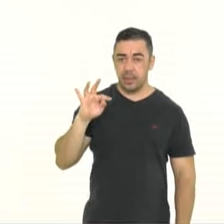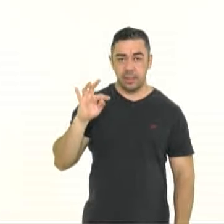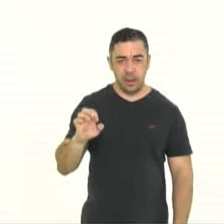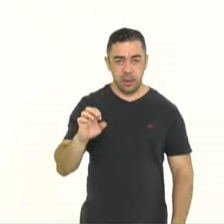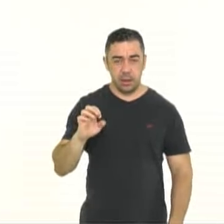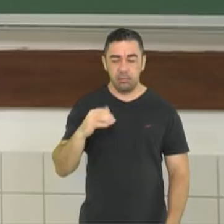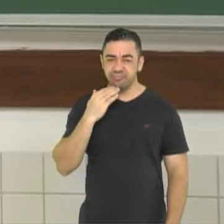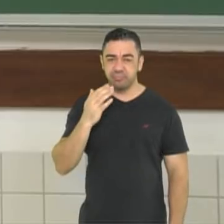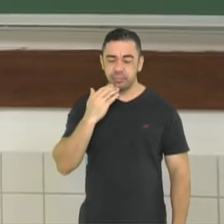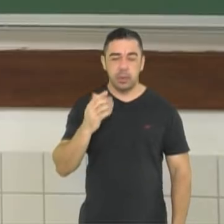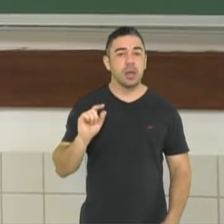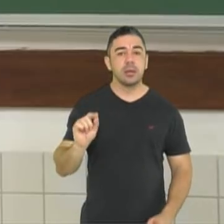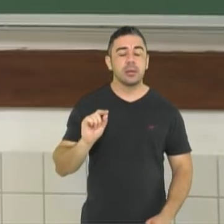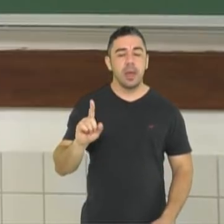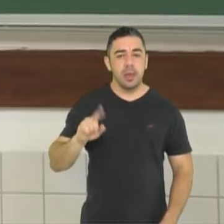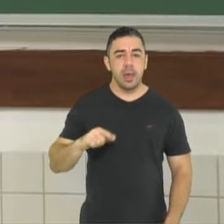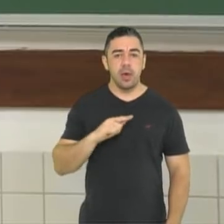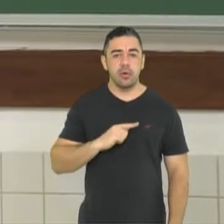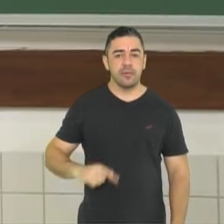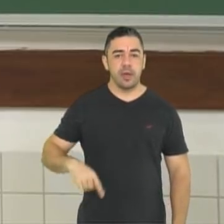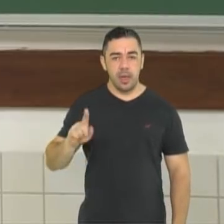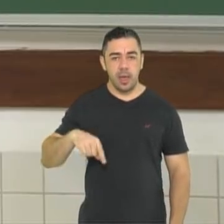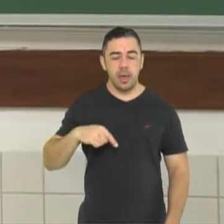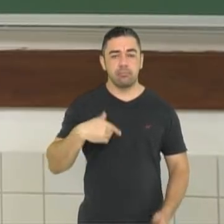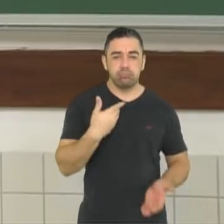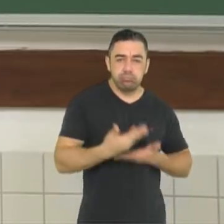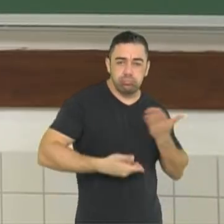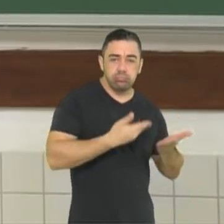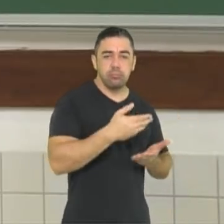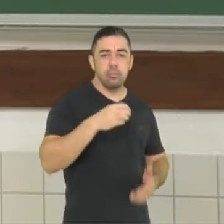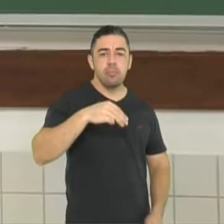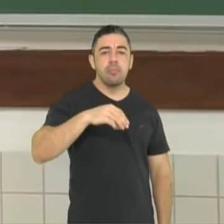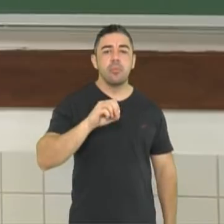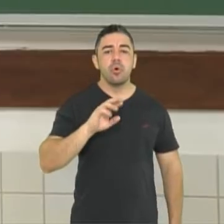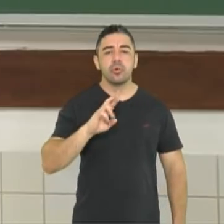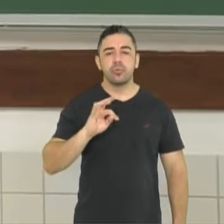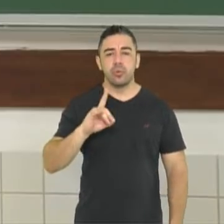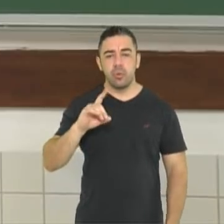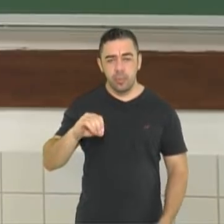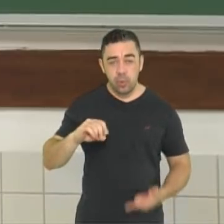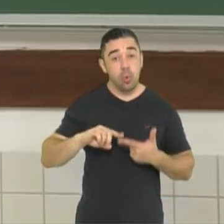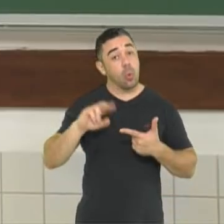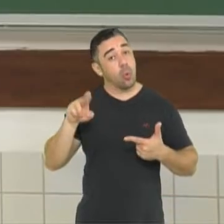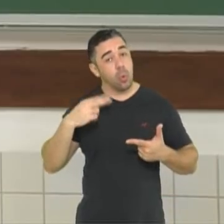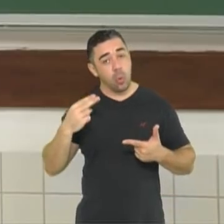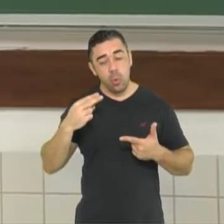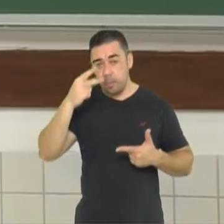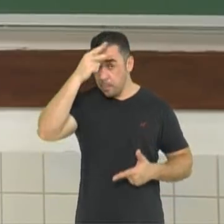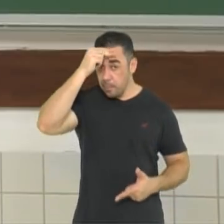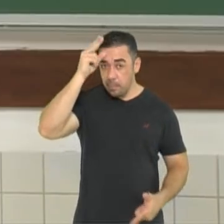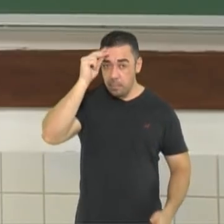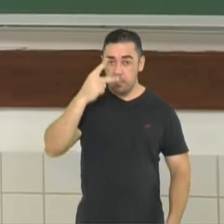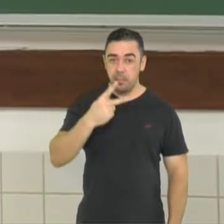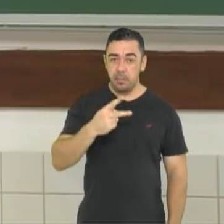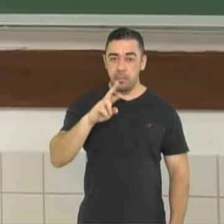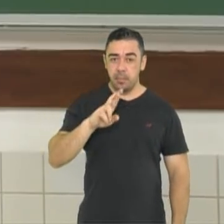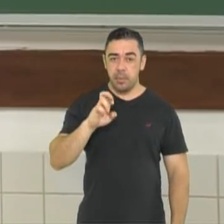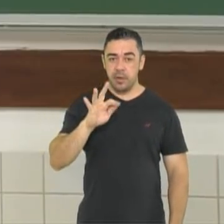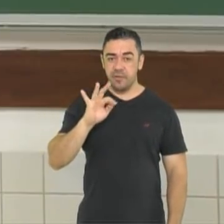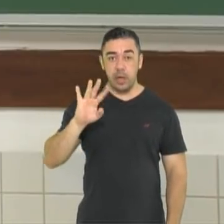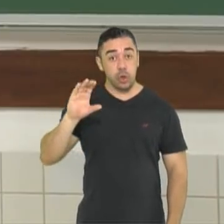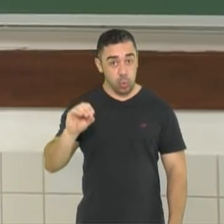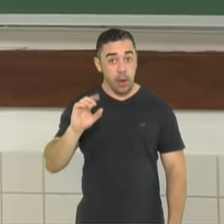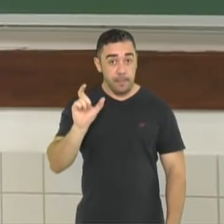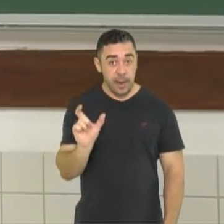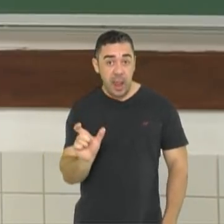quem governavam eram os chamados de mordomos do governo ou os prefeitos. Um desses prefeitos, o termo é